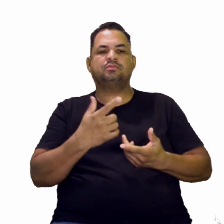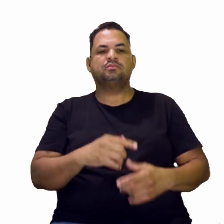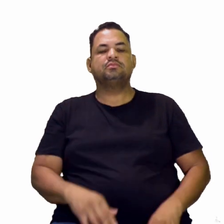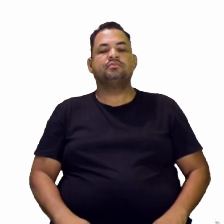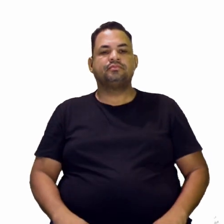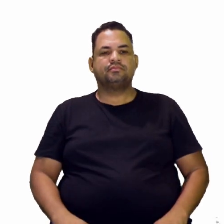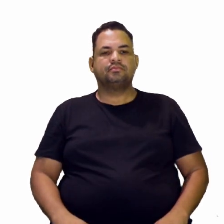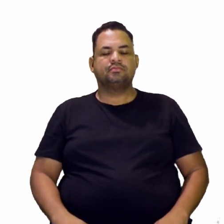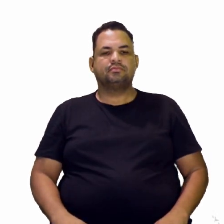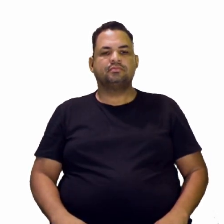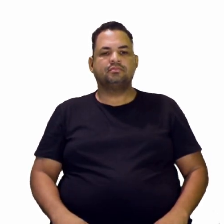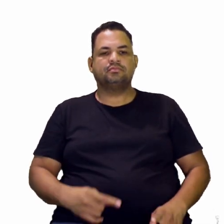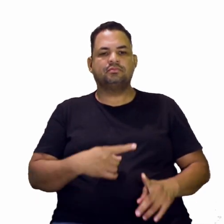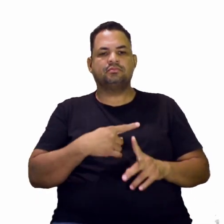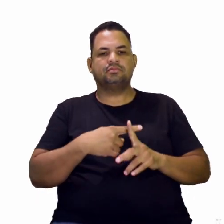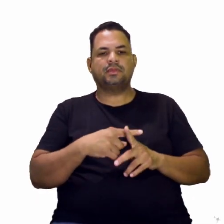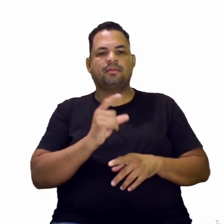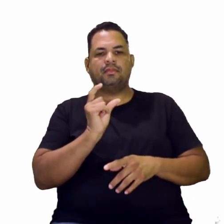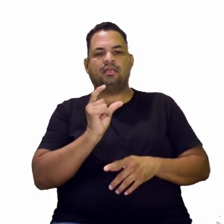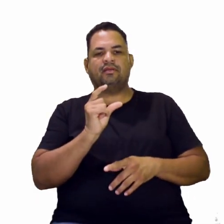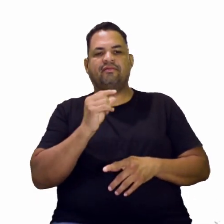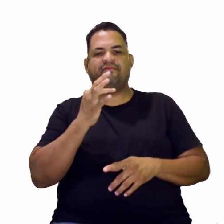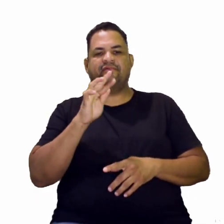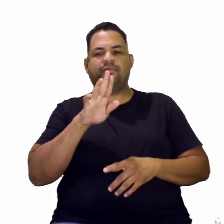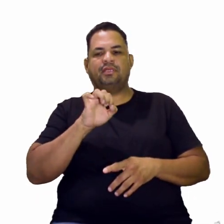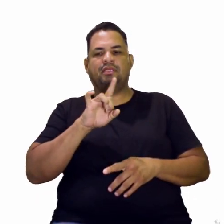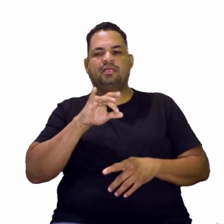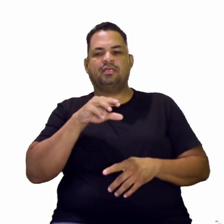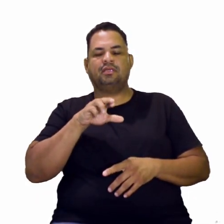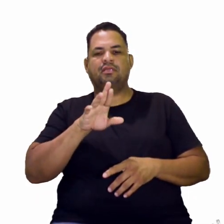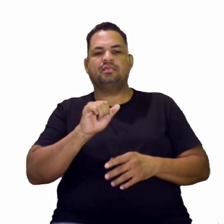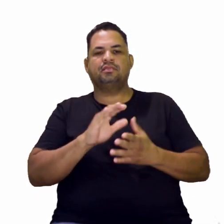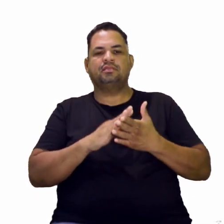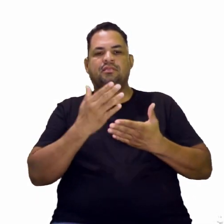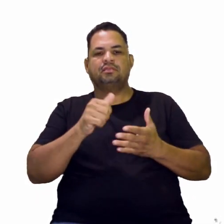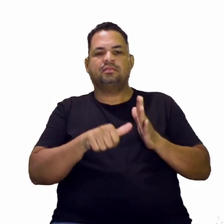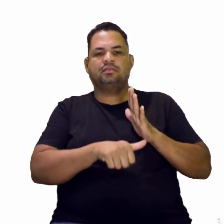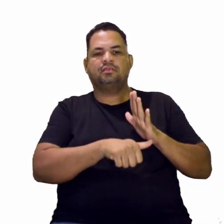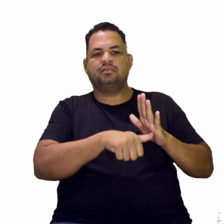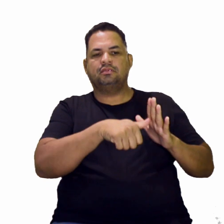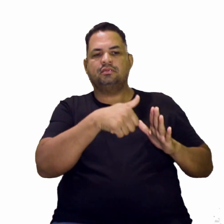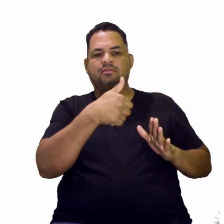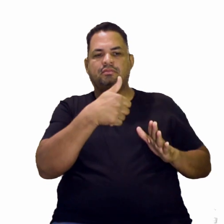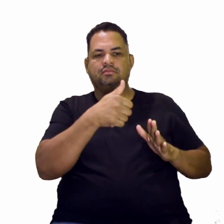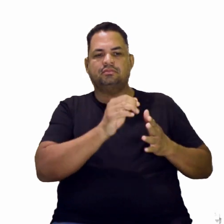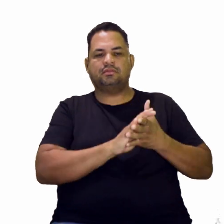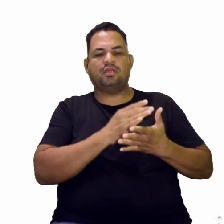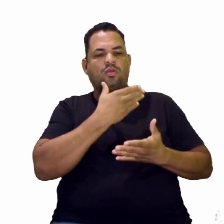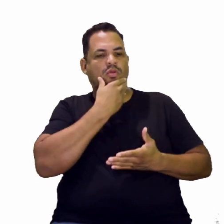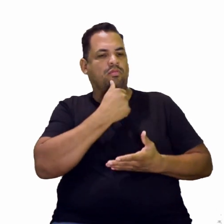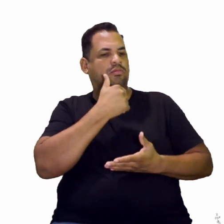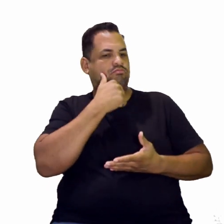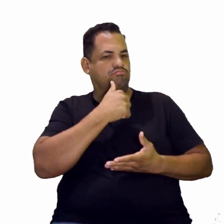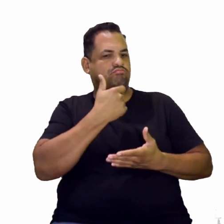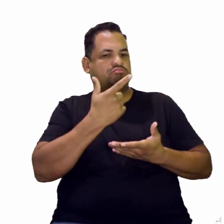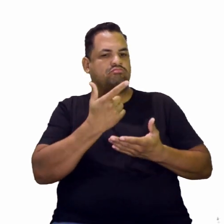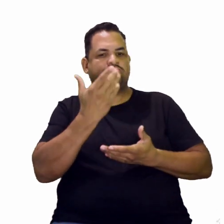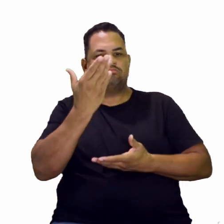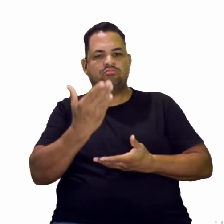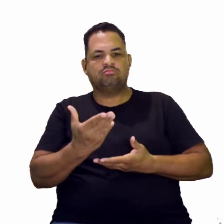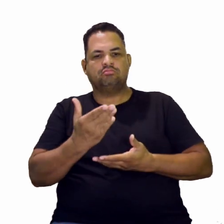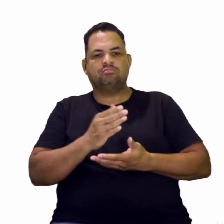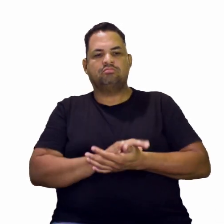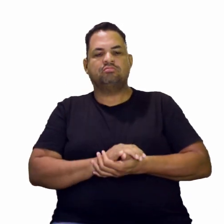canis, e a palavra familiares, sendo que essa primeira é sempre o gênero e a segunda a gente chama